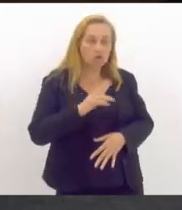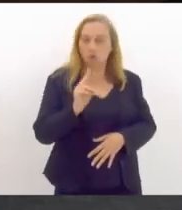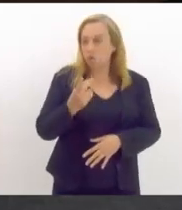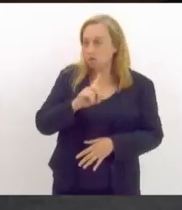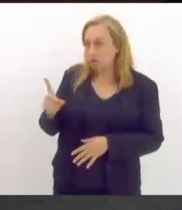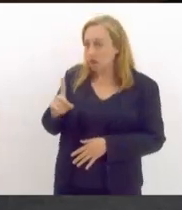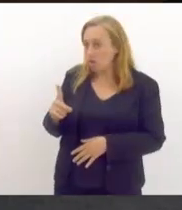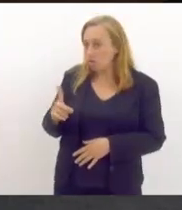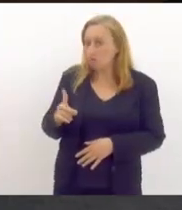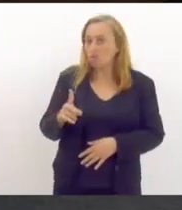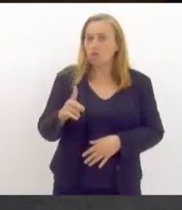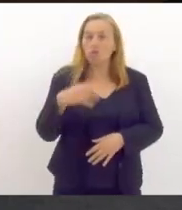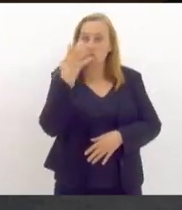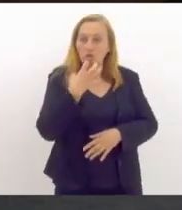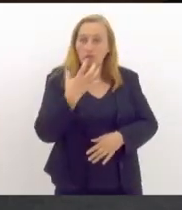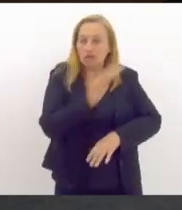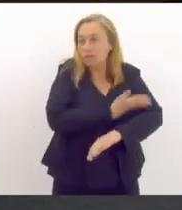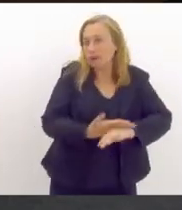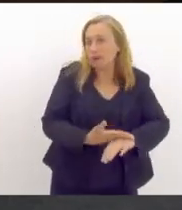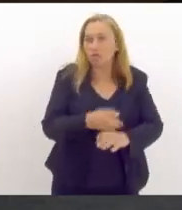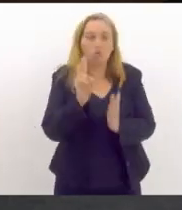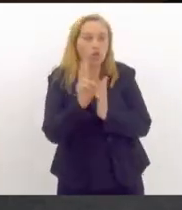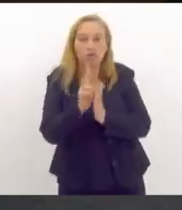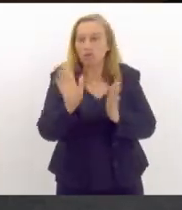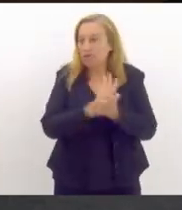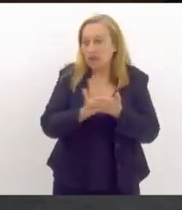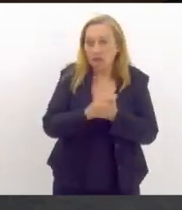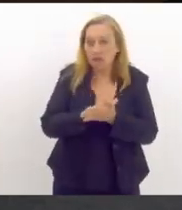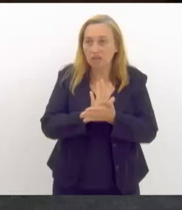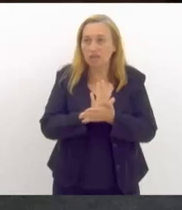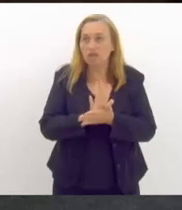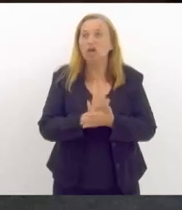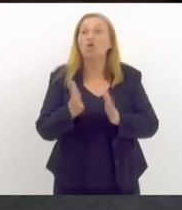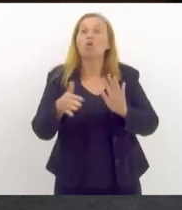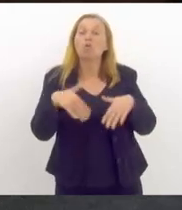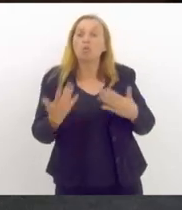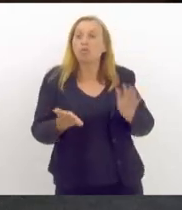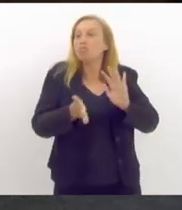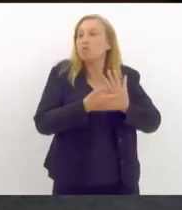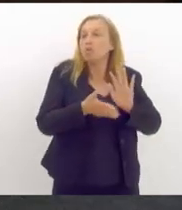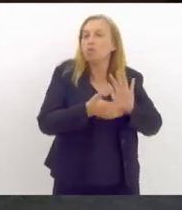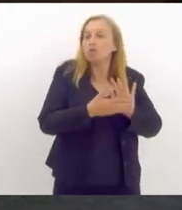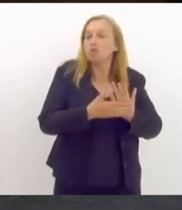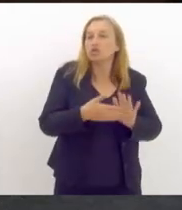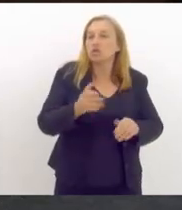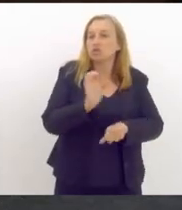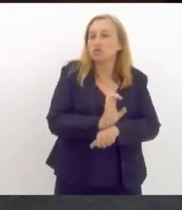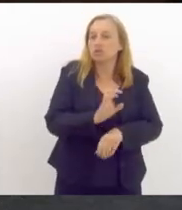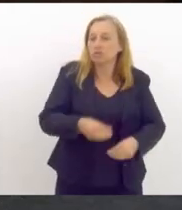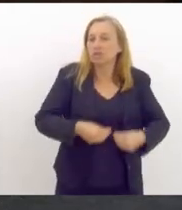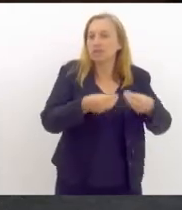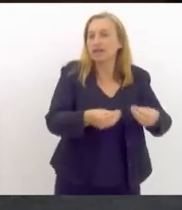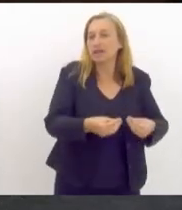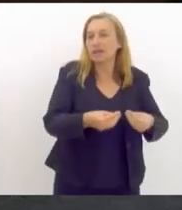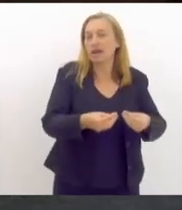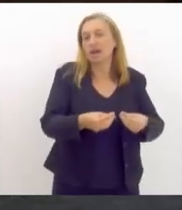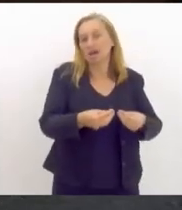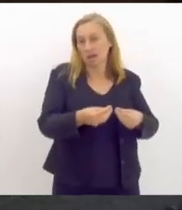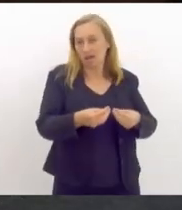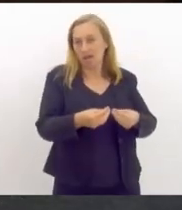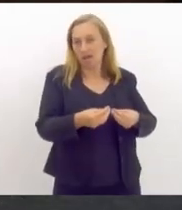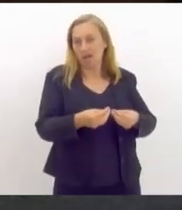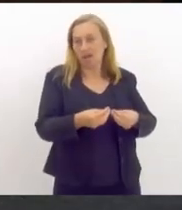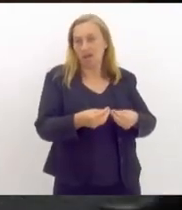Branco índio negro não importa o que o que sim o que que Ele propôs ao estado para ele para ser concedido essa medalha e eu quero